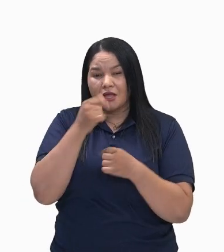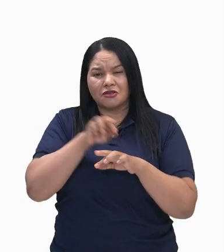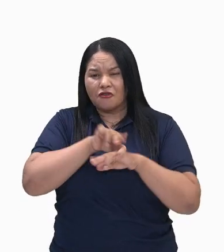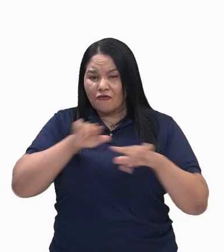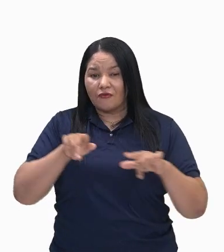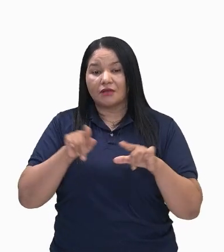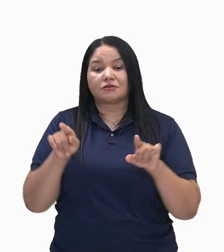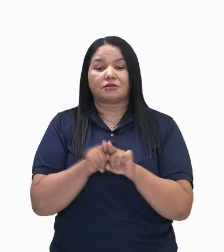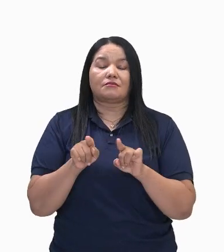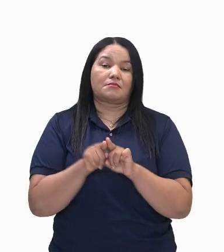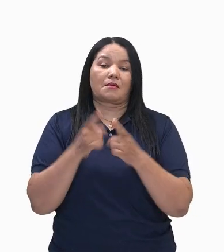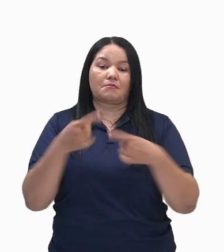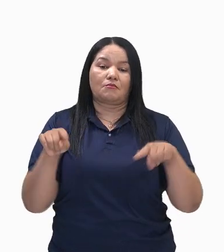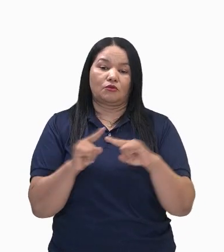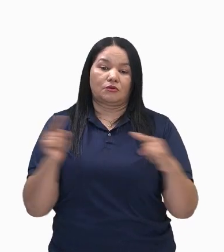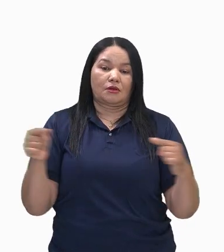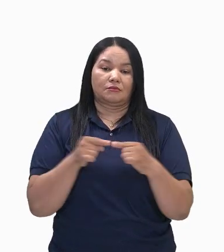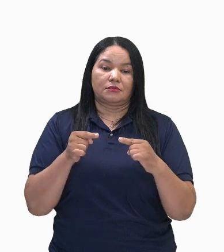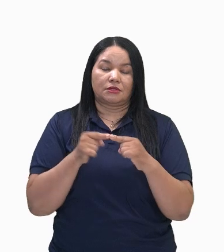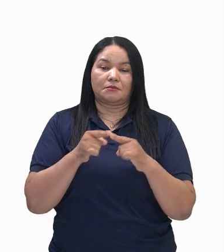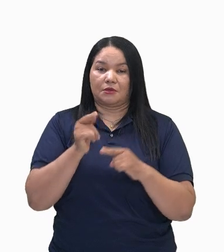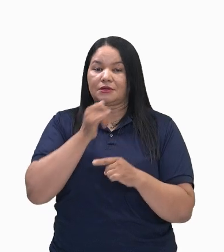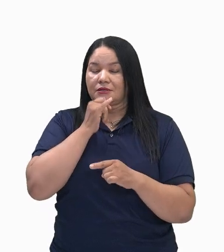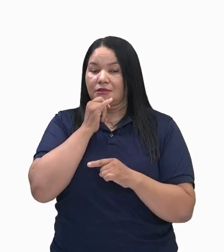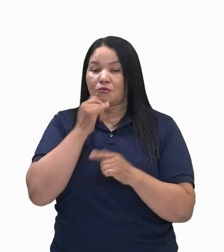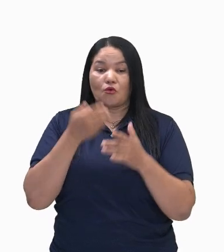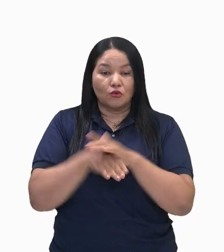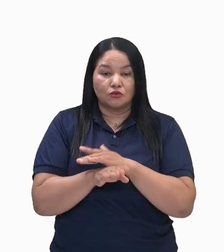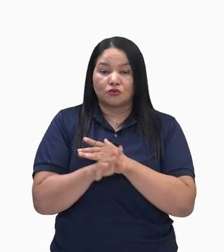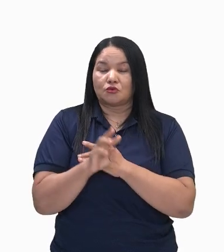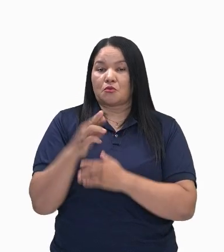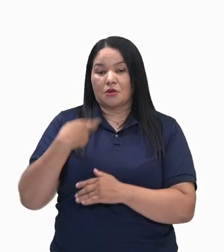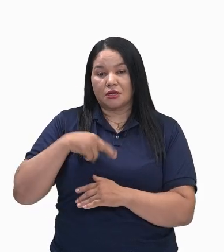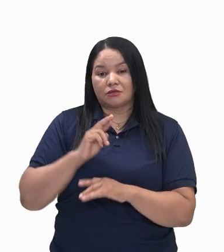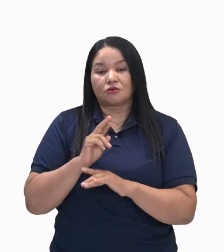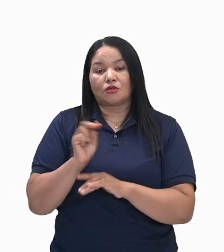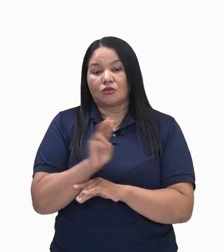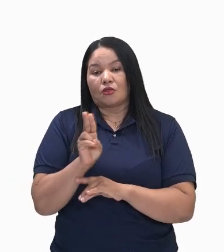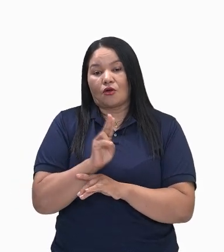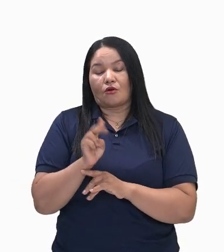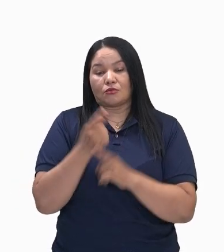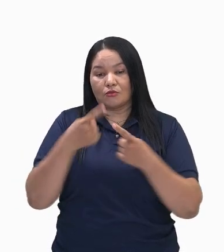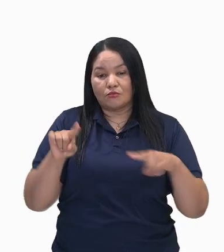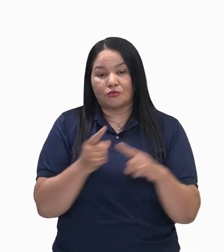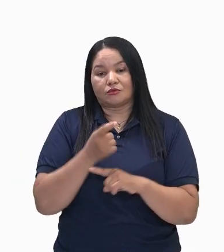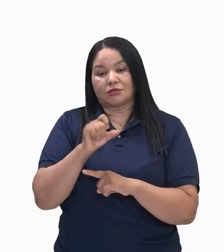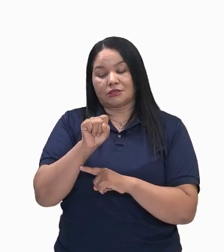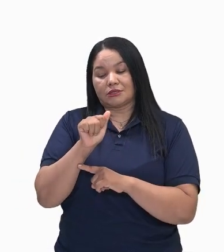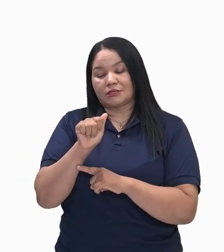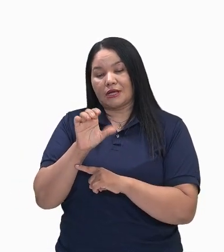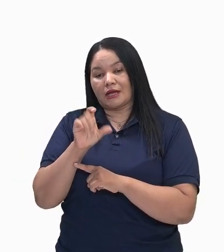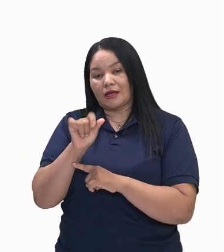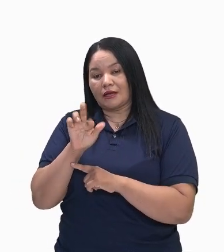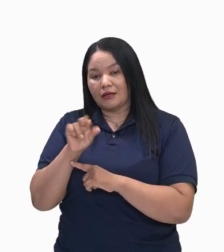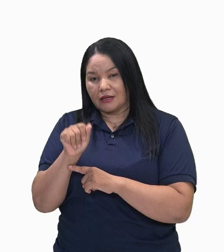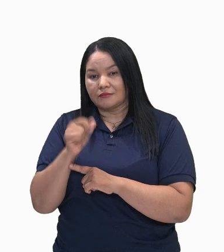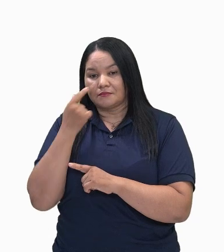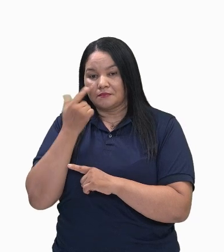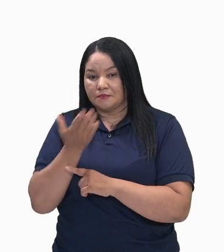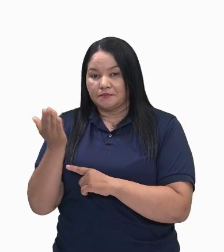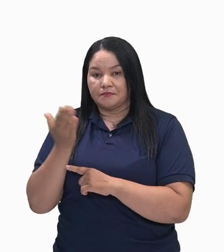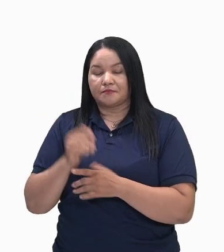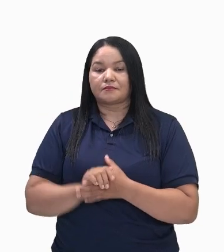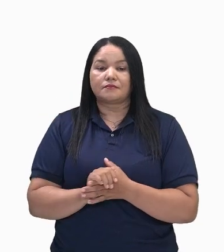a música é utilizada nos rituais religiosos, a chamamos de música sacra. Olha só,